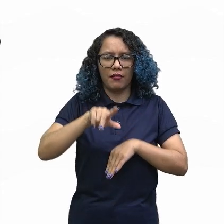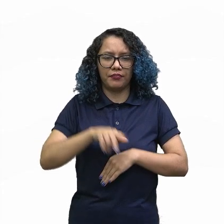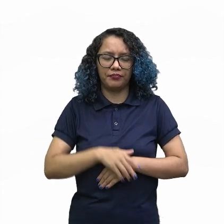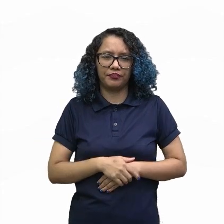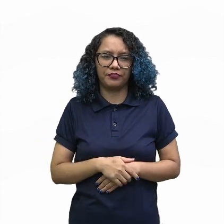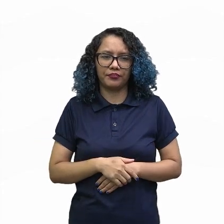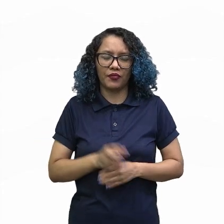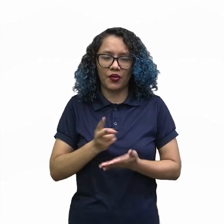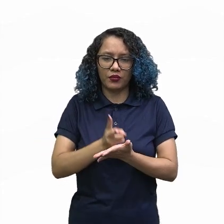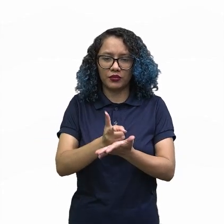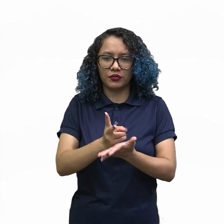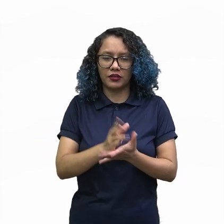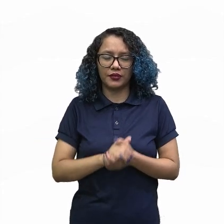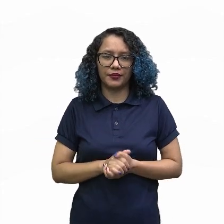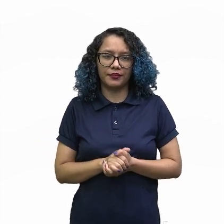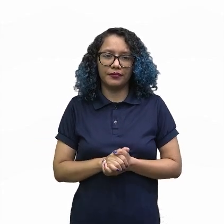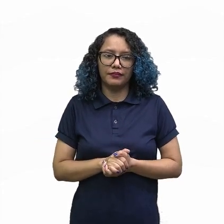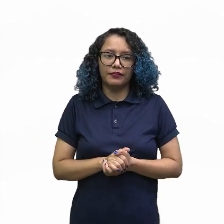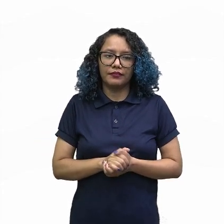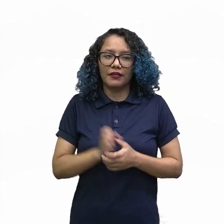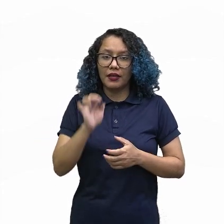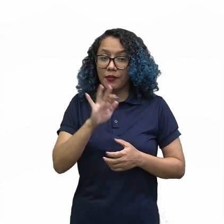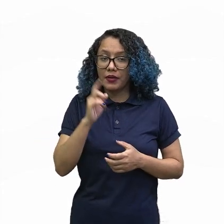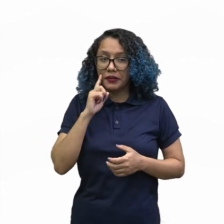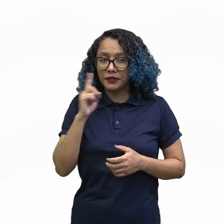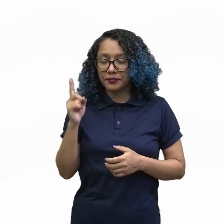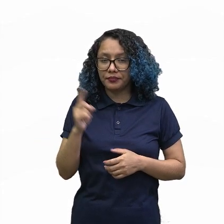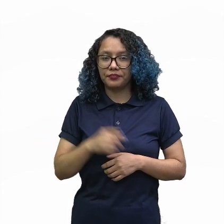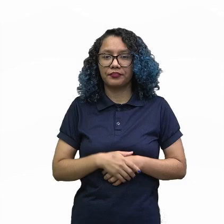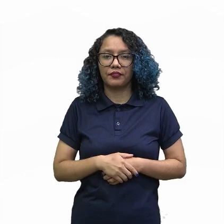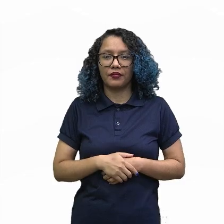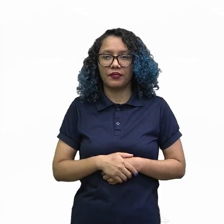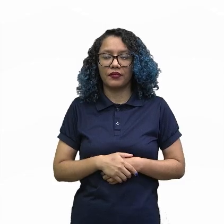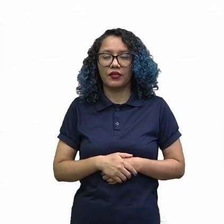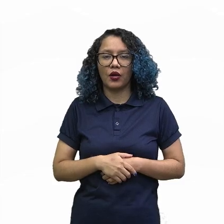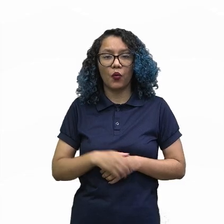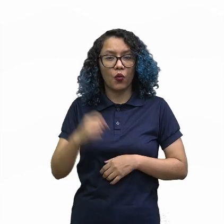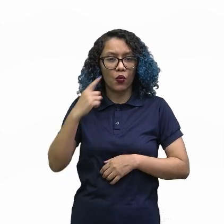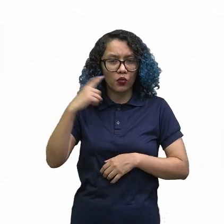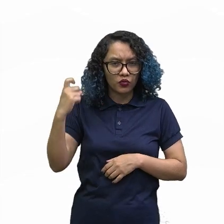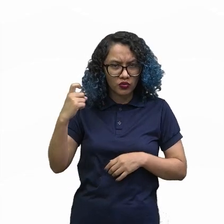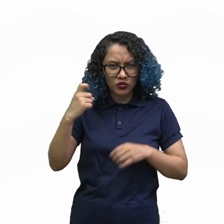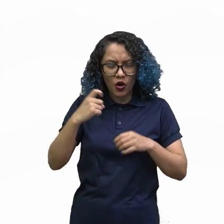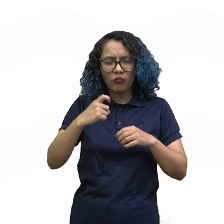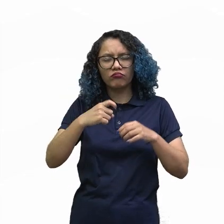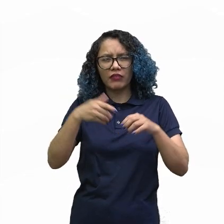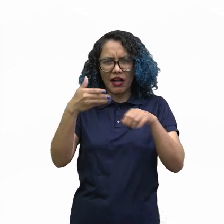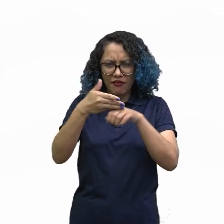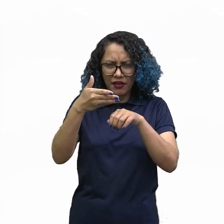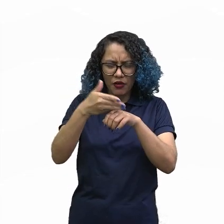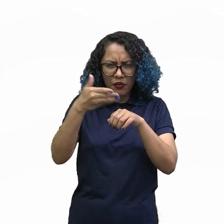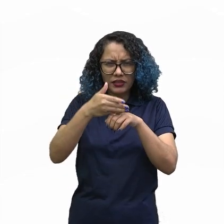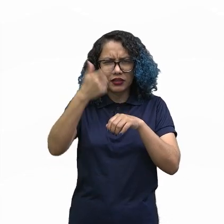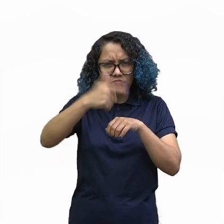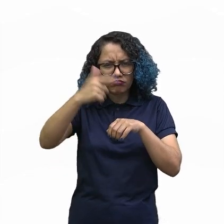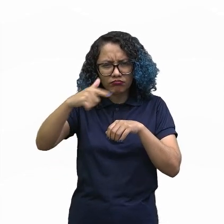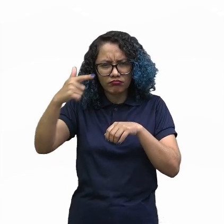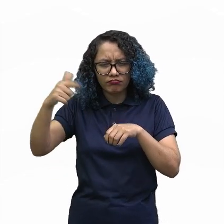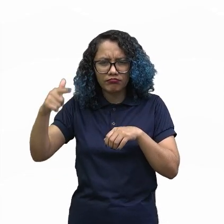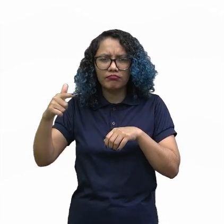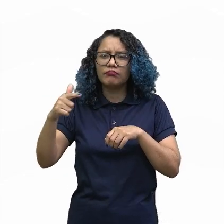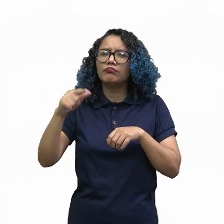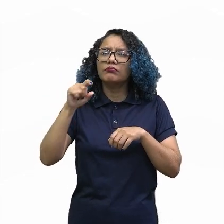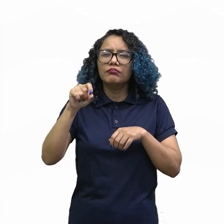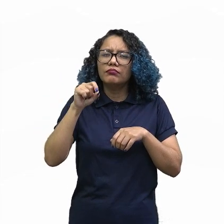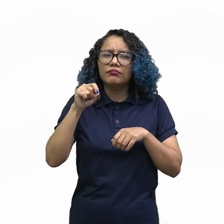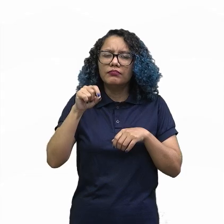Ainda falando sobre refração sonora, a gente tem aí uma imagem, né? A frequência do som, né? Isso é importante, pessoal. Na refração, a frequência